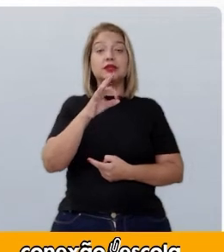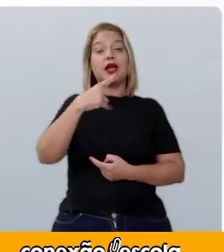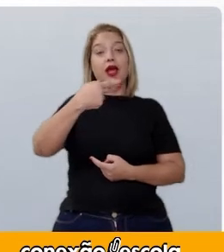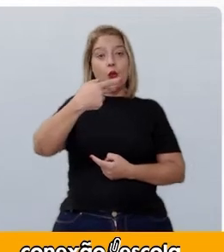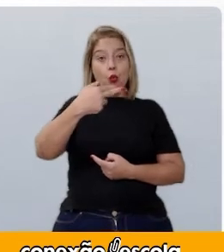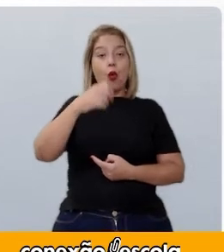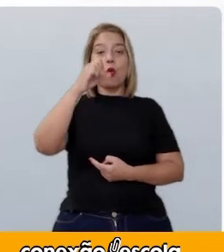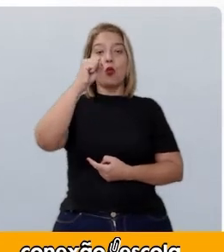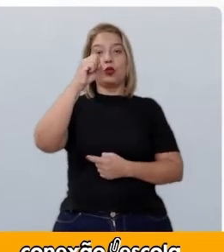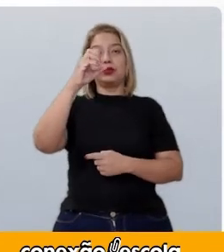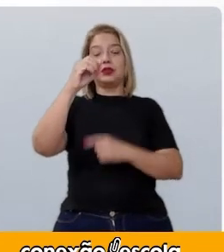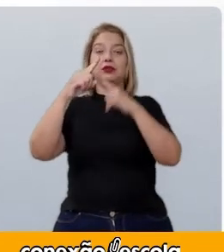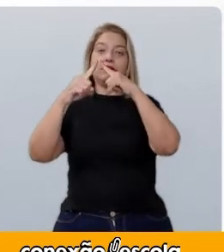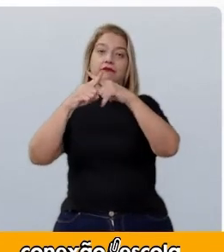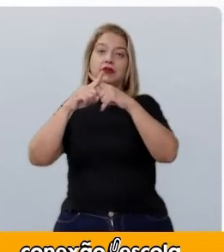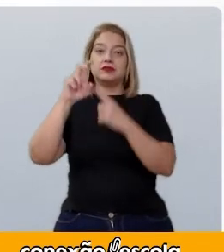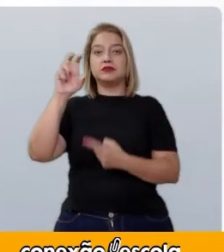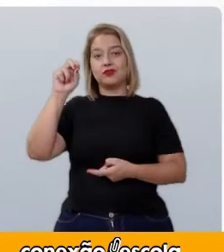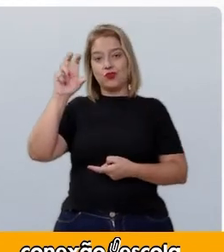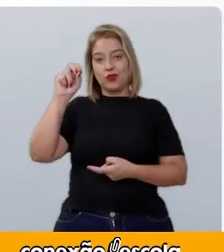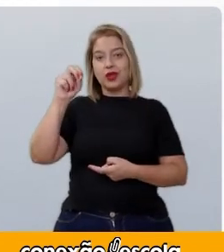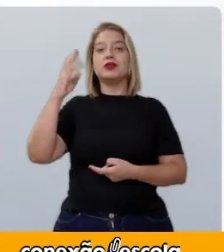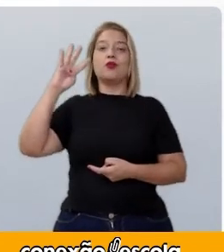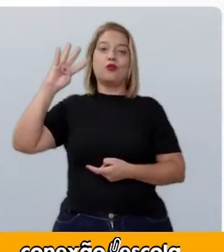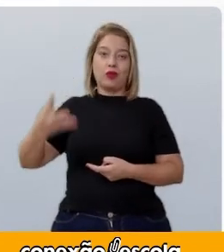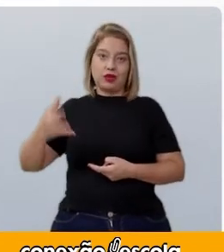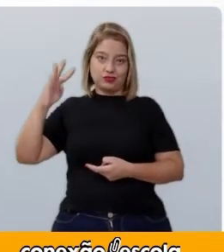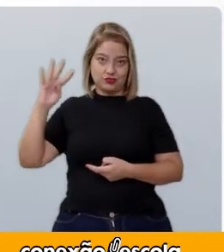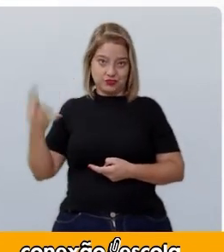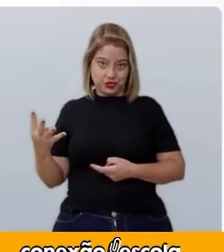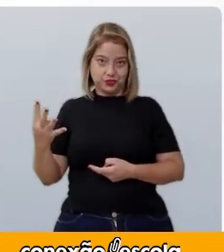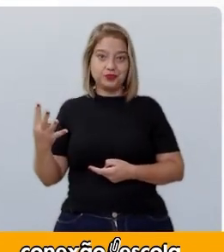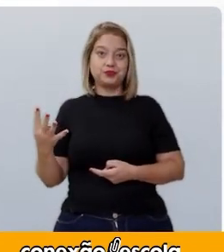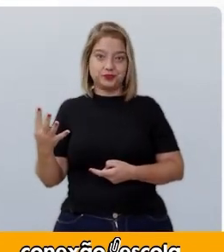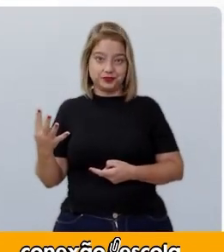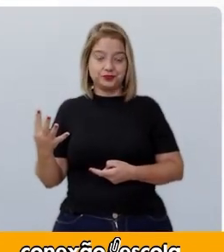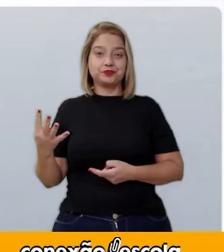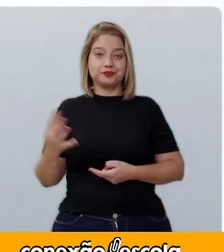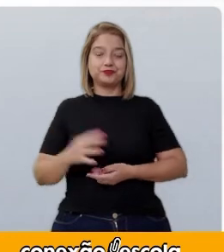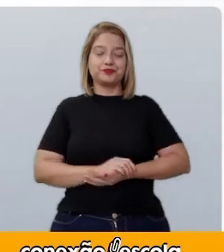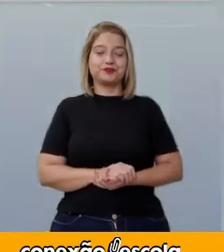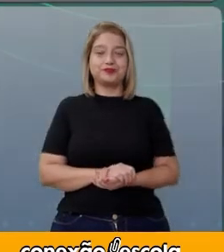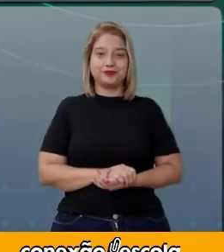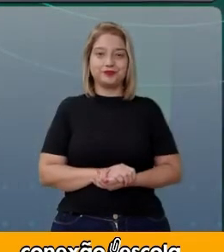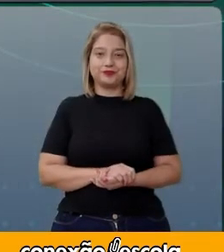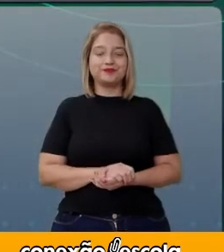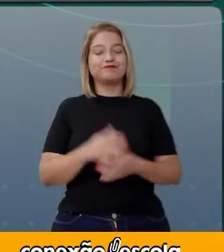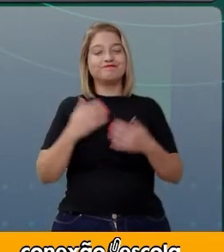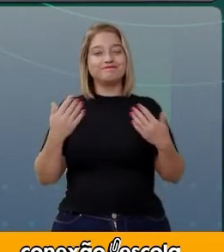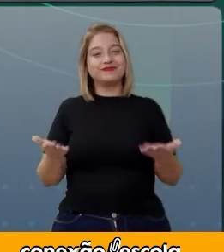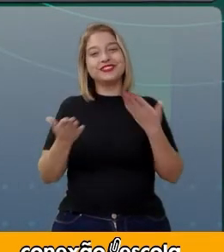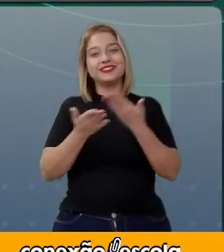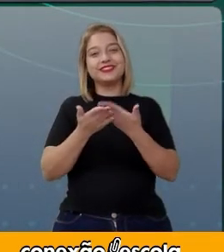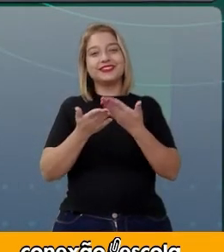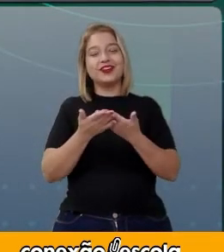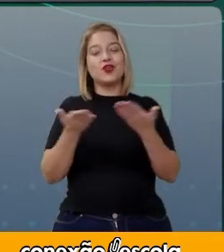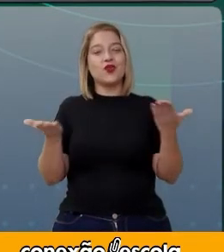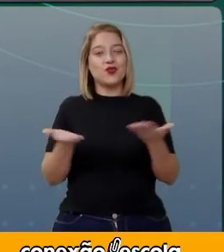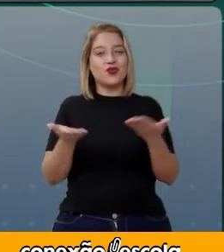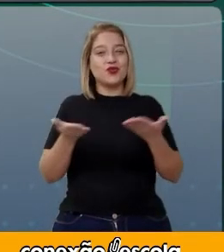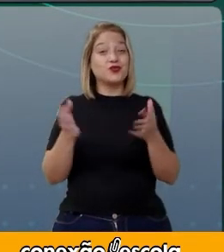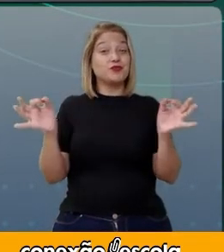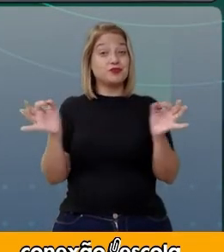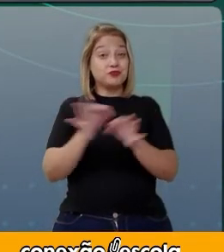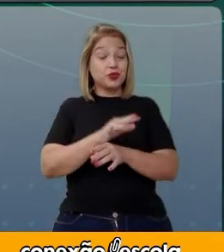resultado de 80 vezes 50, que é 4.000. Pessoal, essa foi a videoaula